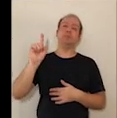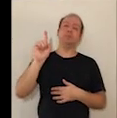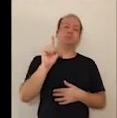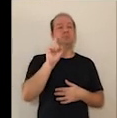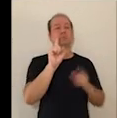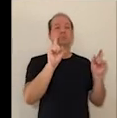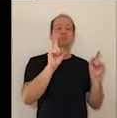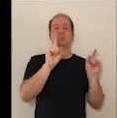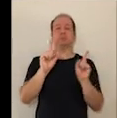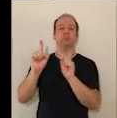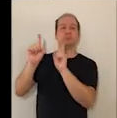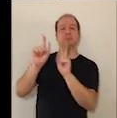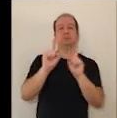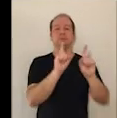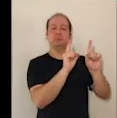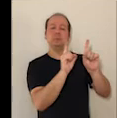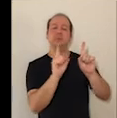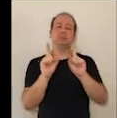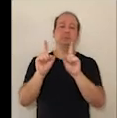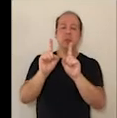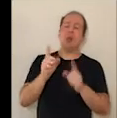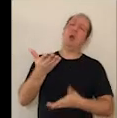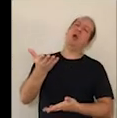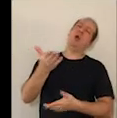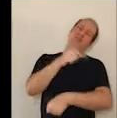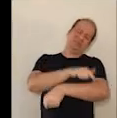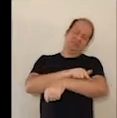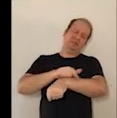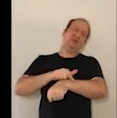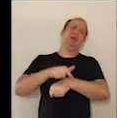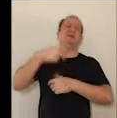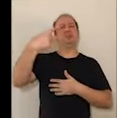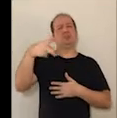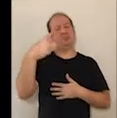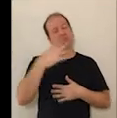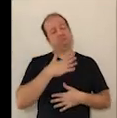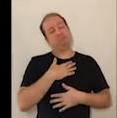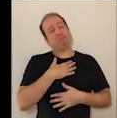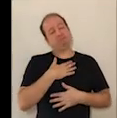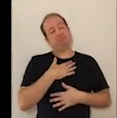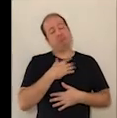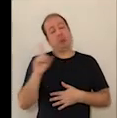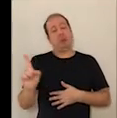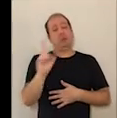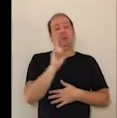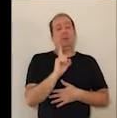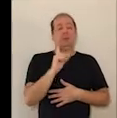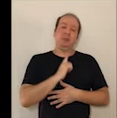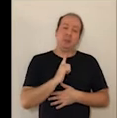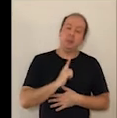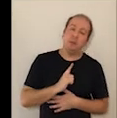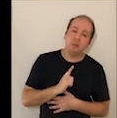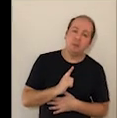Voltori. Senhor Voltori, quanta generosidade da sua parte sacrificar seu tempo tão